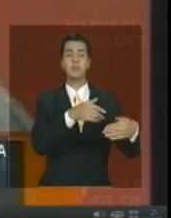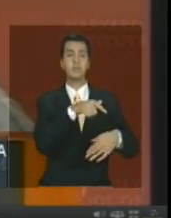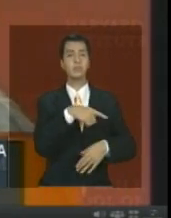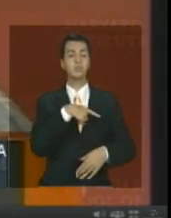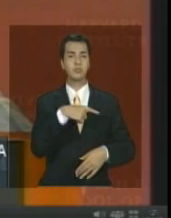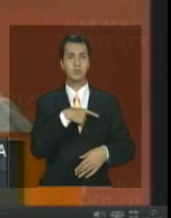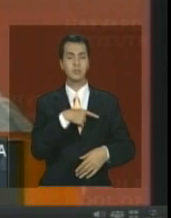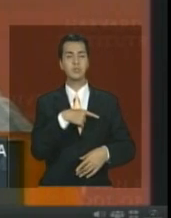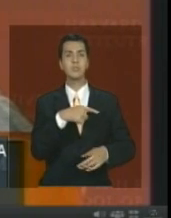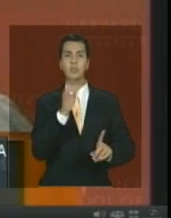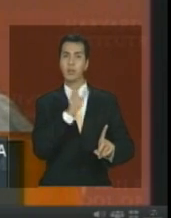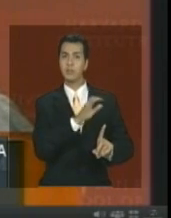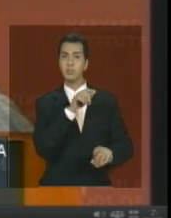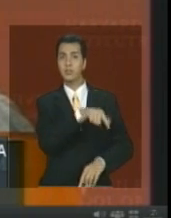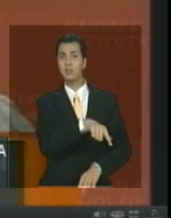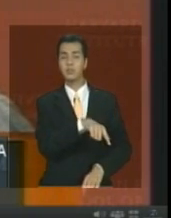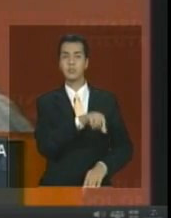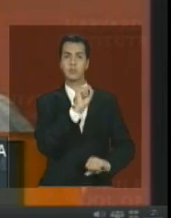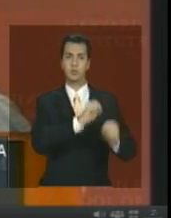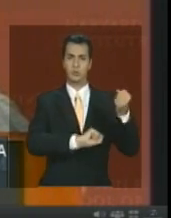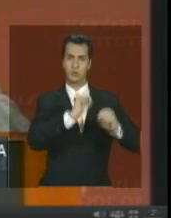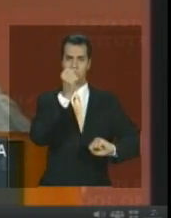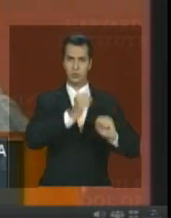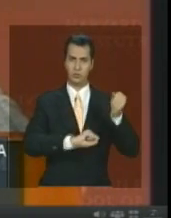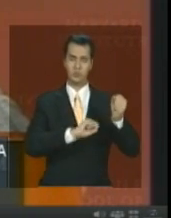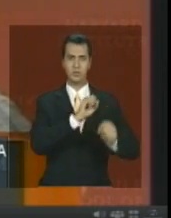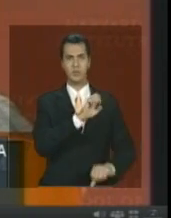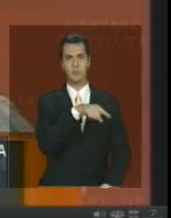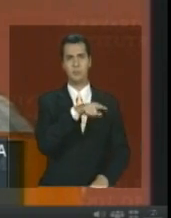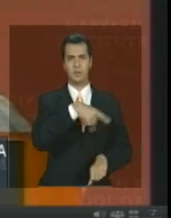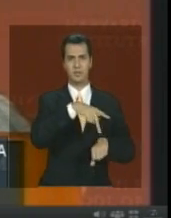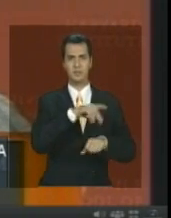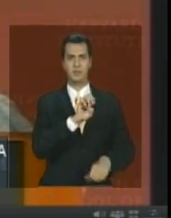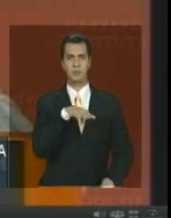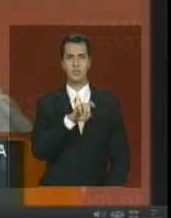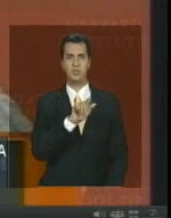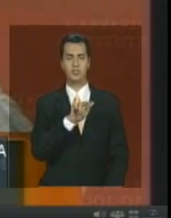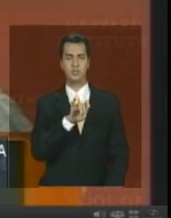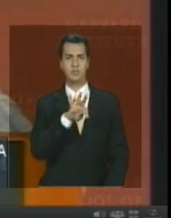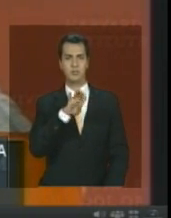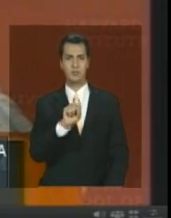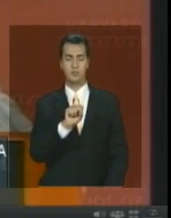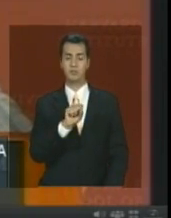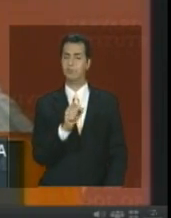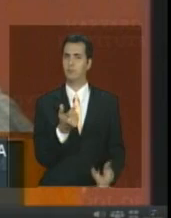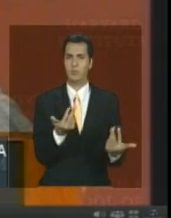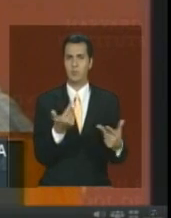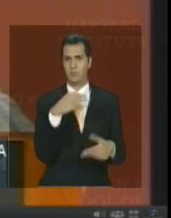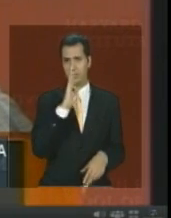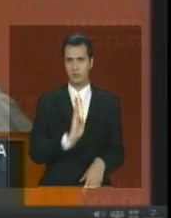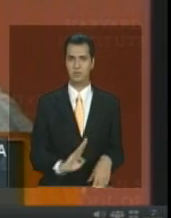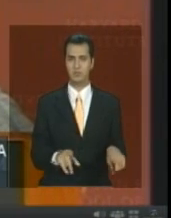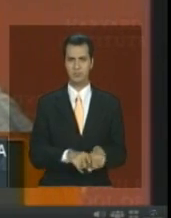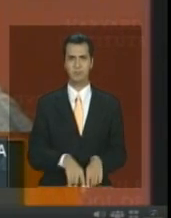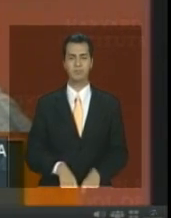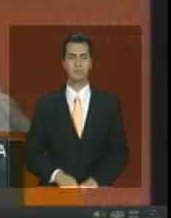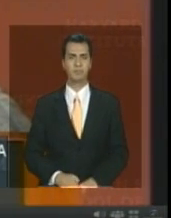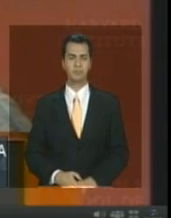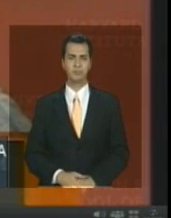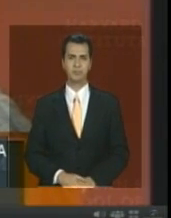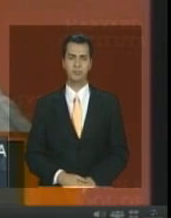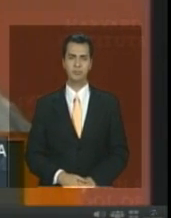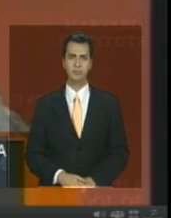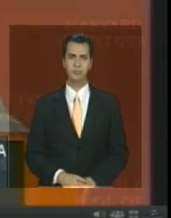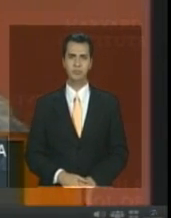sobre a indústria manufatureira dos países emergentes, o que é o caso do Brasil. Nós